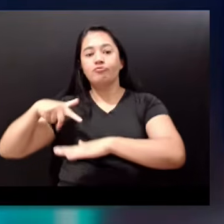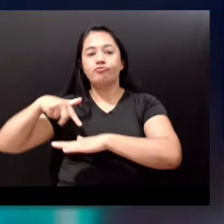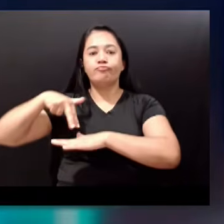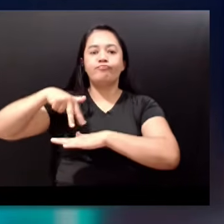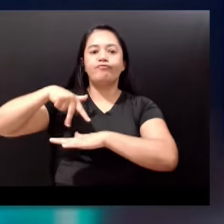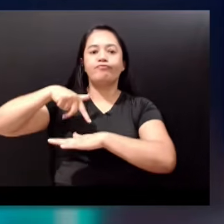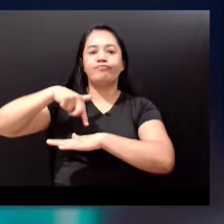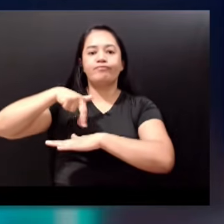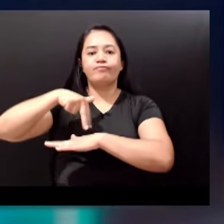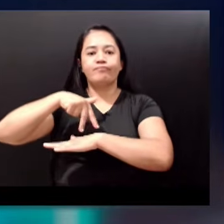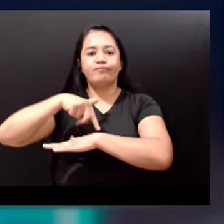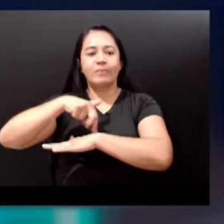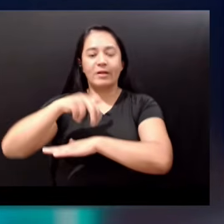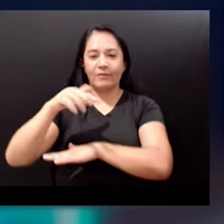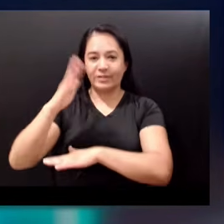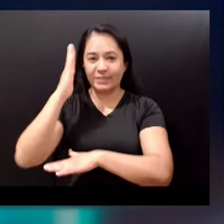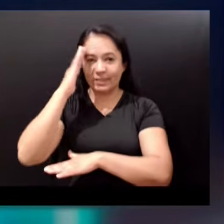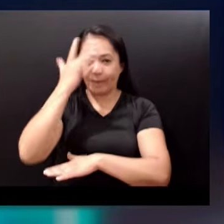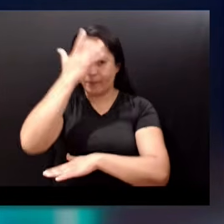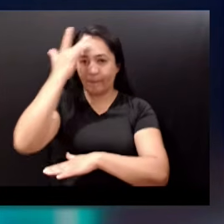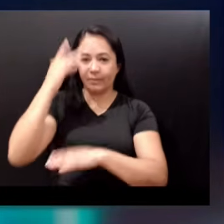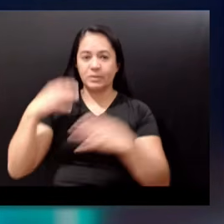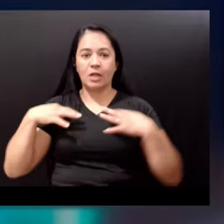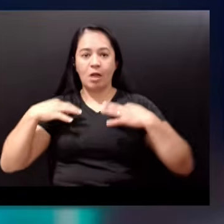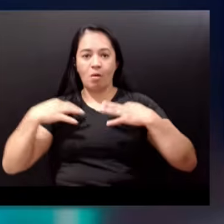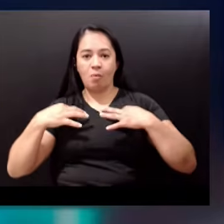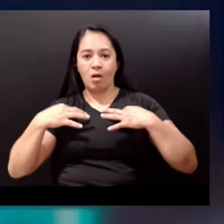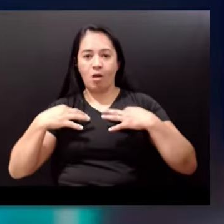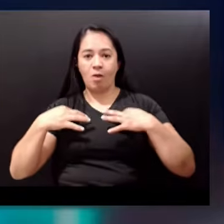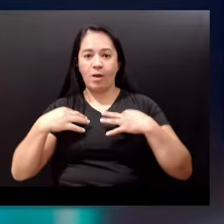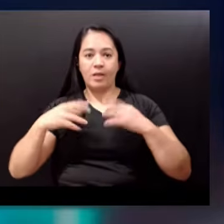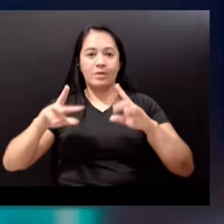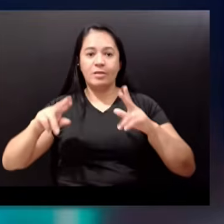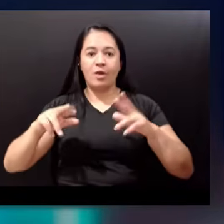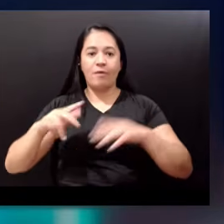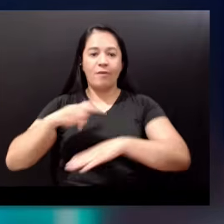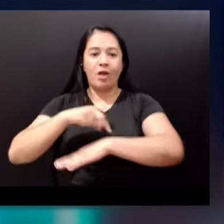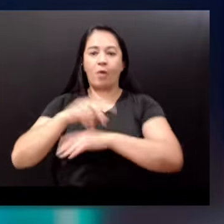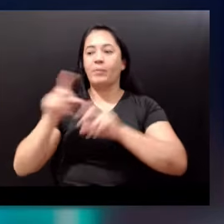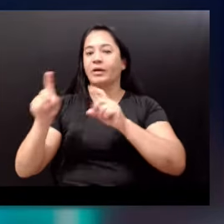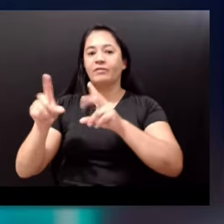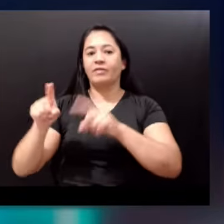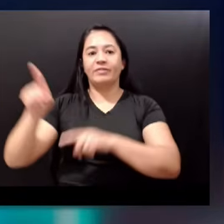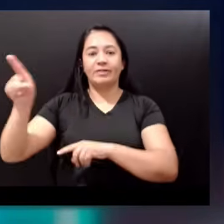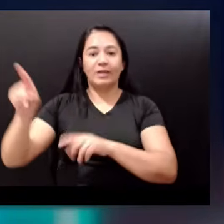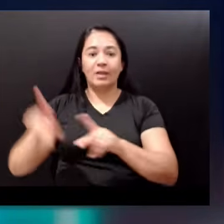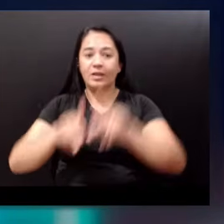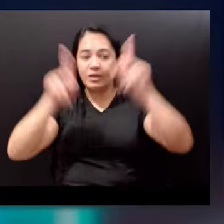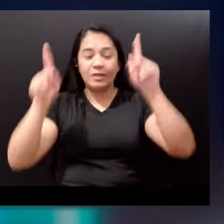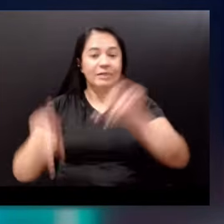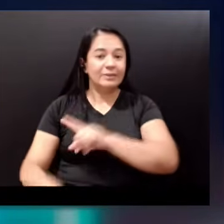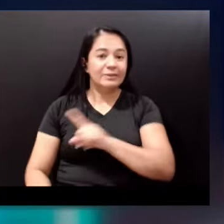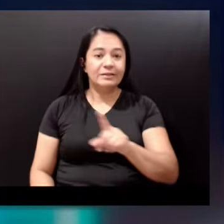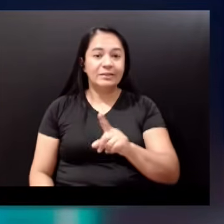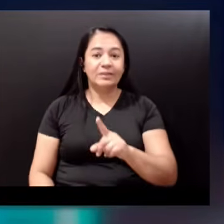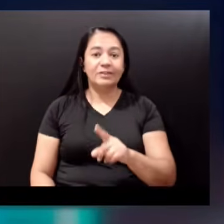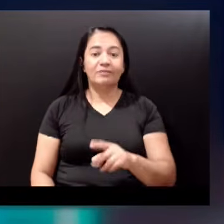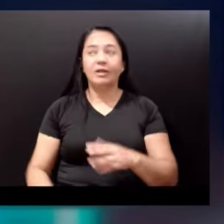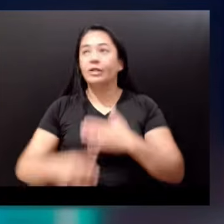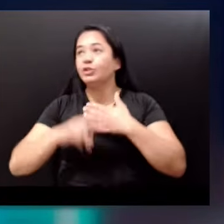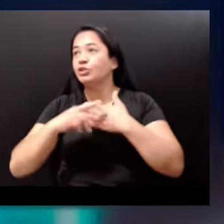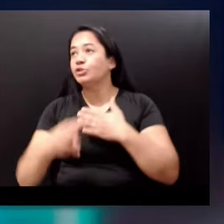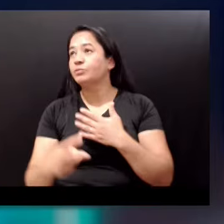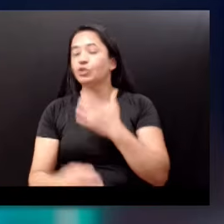eles vestem uma roupa que não é a roupa que vai ser vendida no shopping center. Ele fala de uma tendência, de cor, de